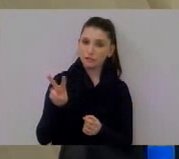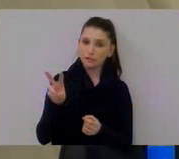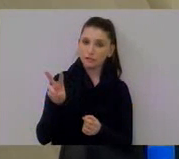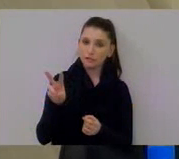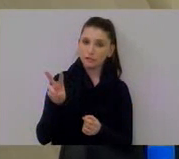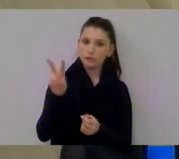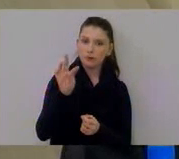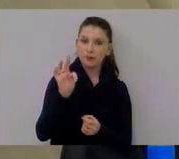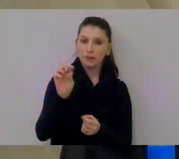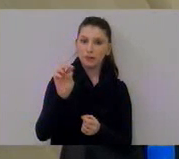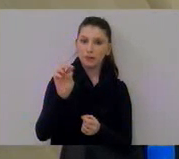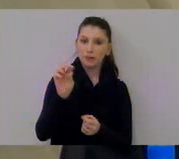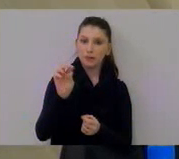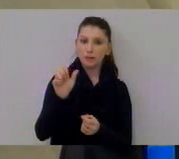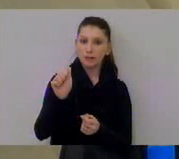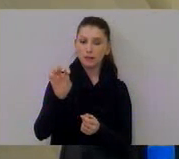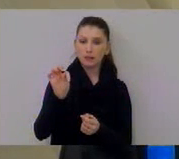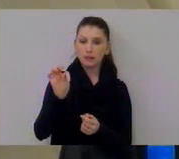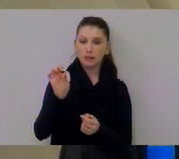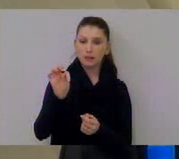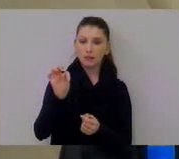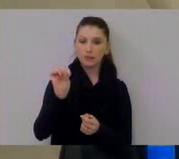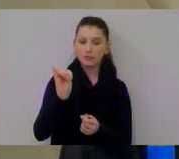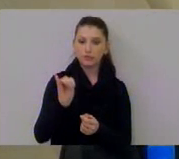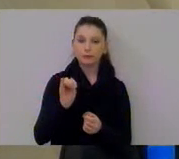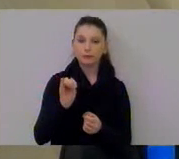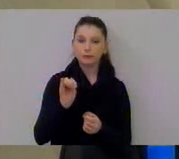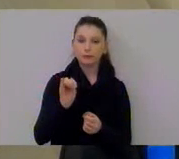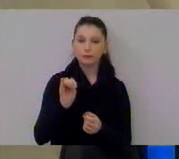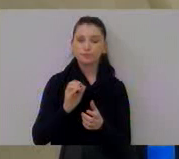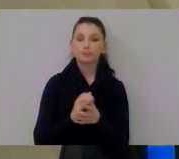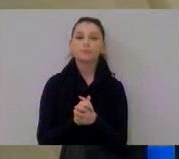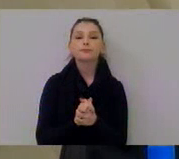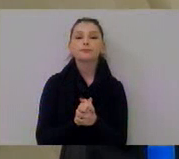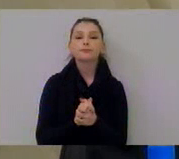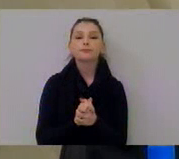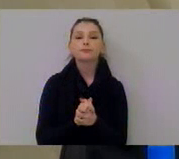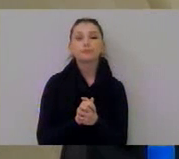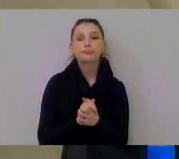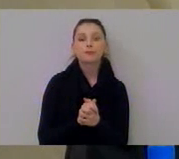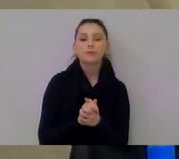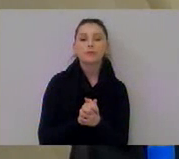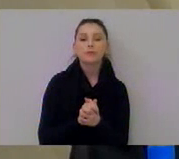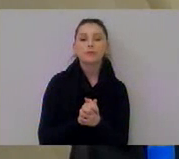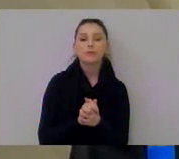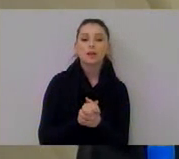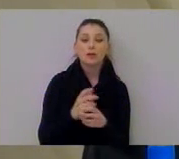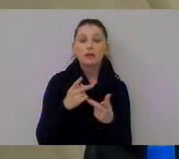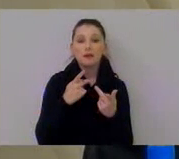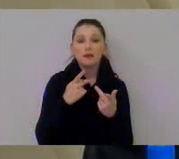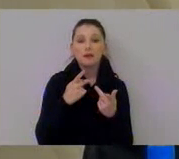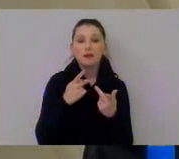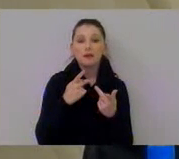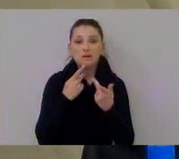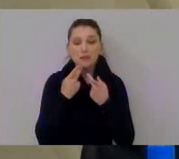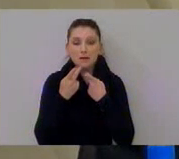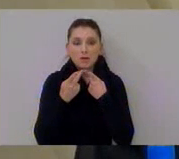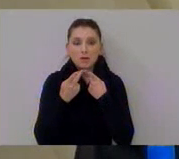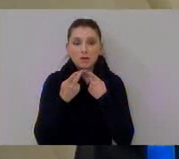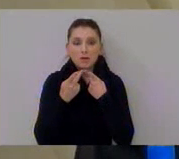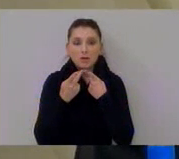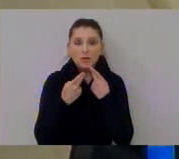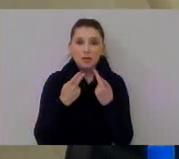vereadora Tatiane Teixeira. Assunto, instalação de rede